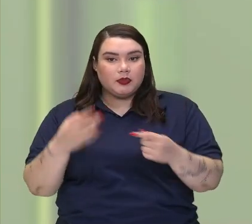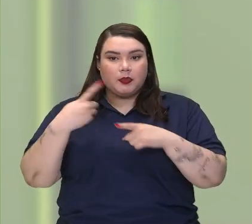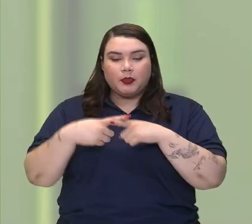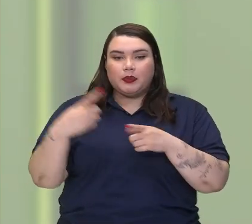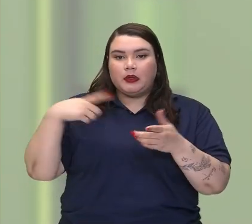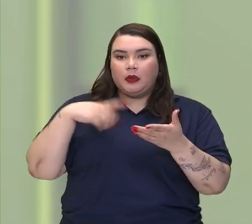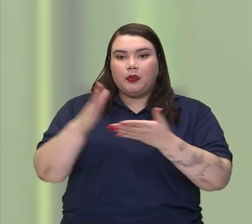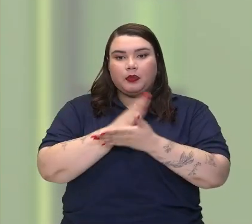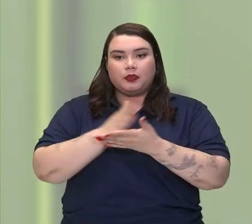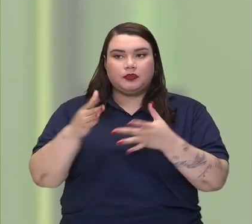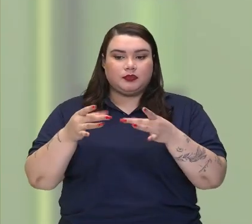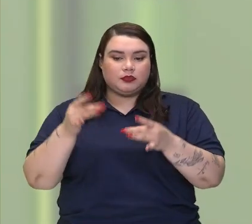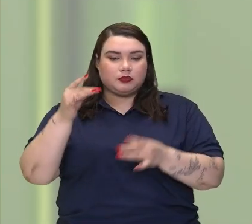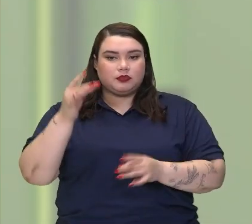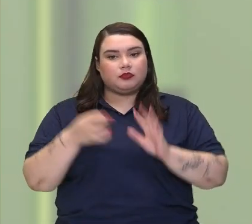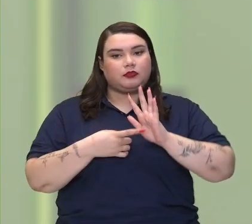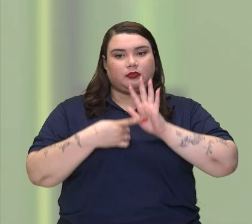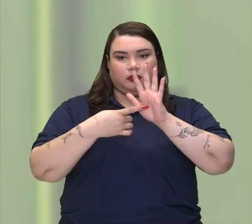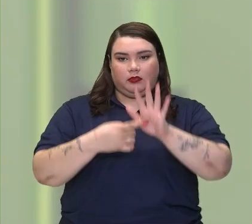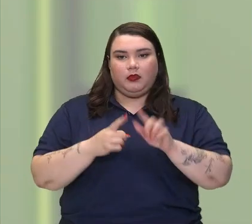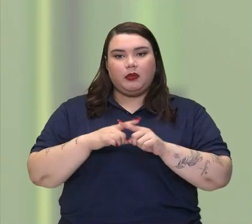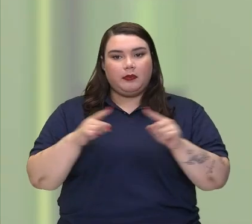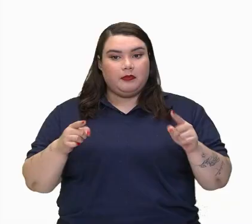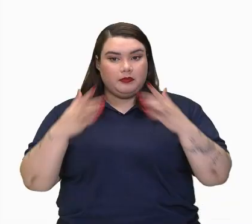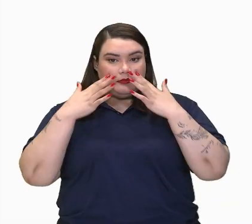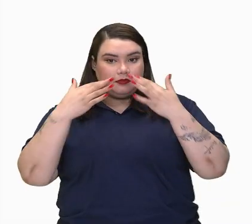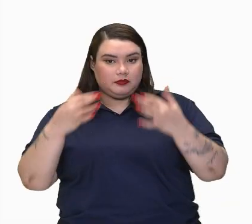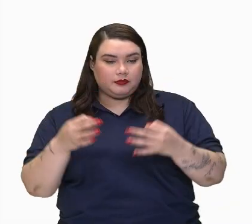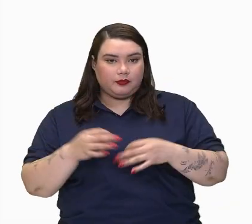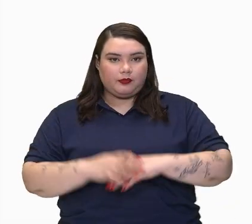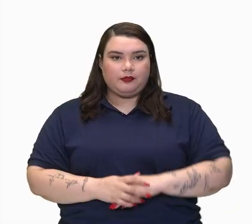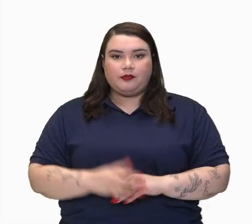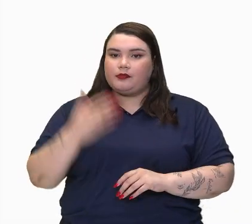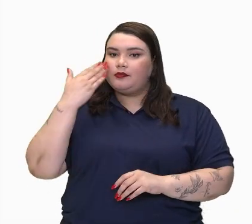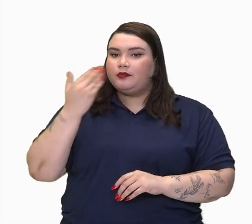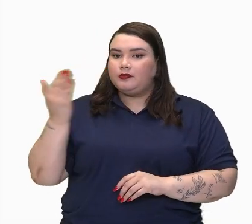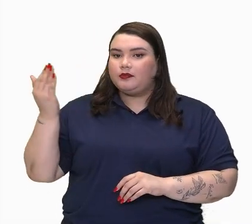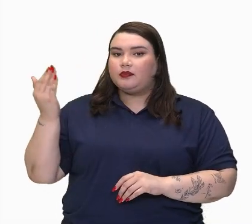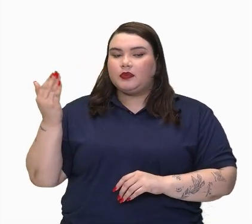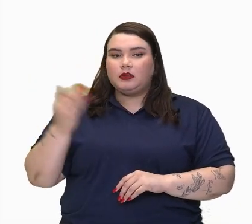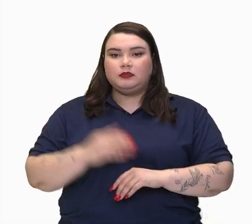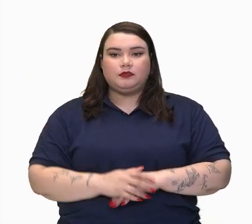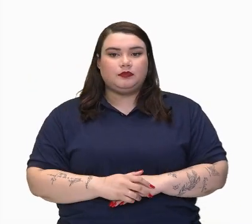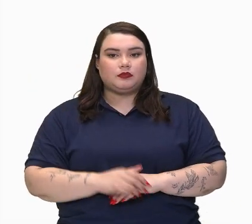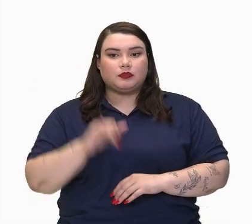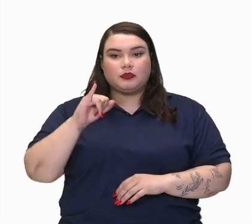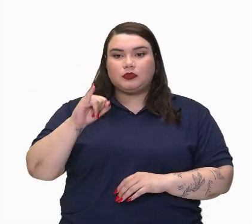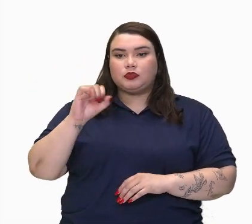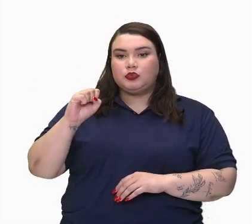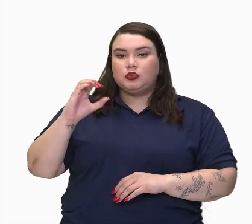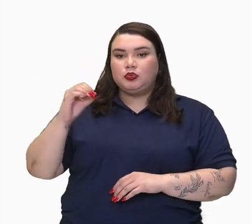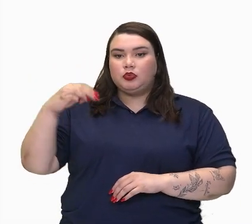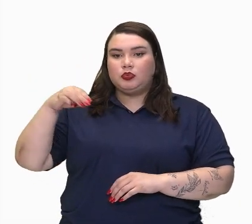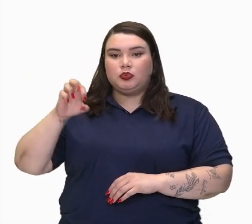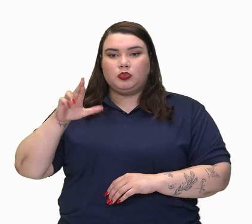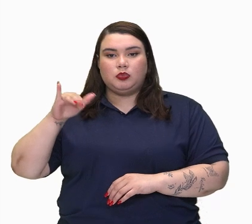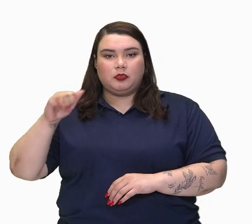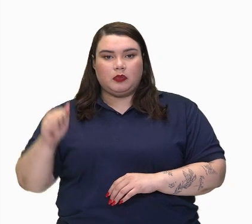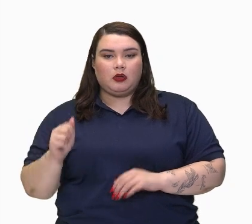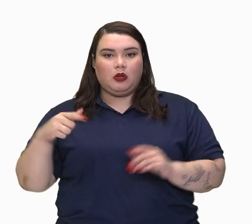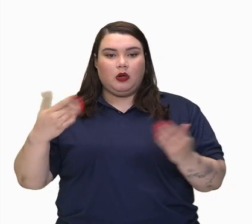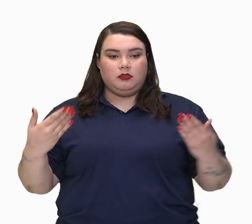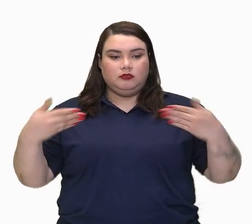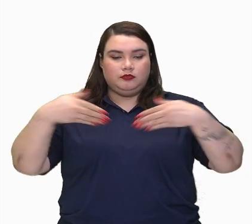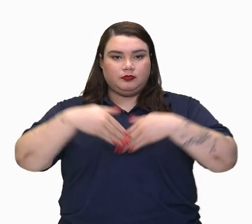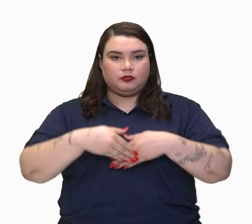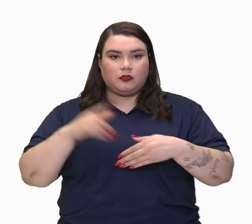alguns detalhes para falar, mas dê uma olhada. Então vamos lá. Isomeria é um fenômeno caracterizado